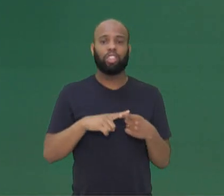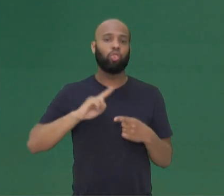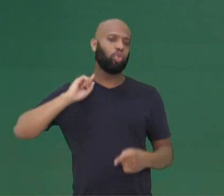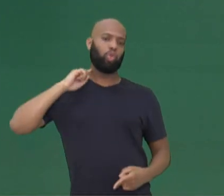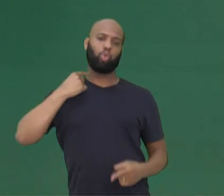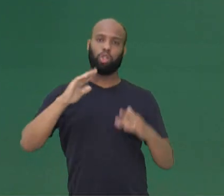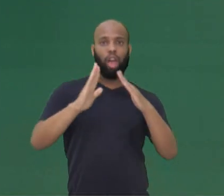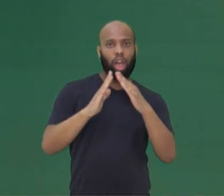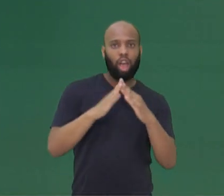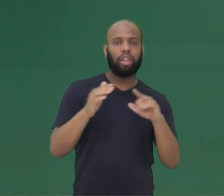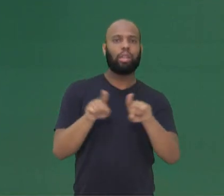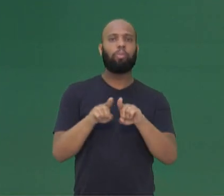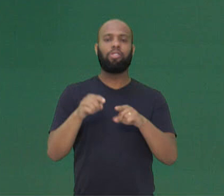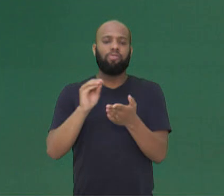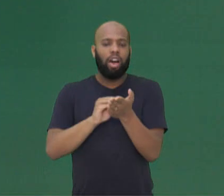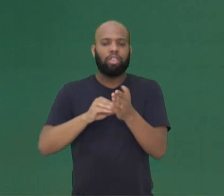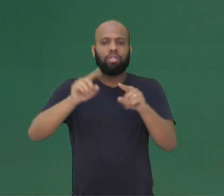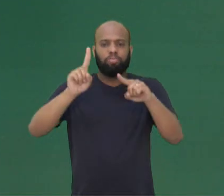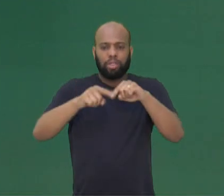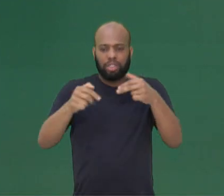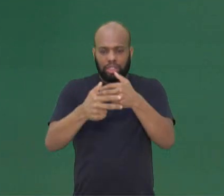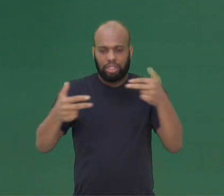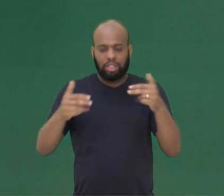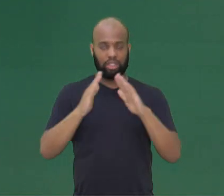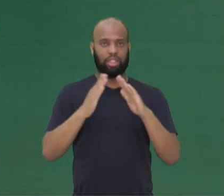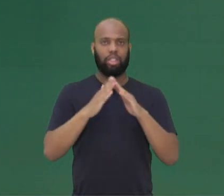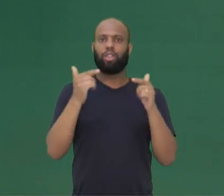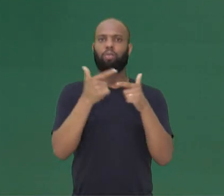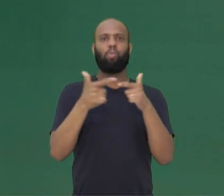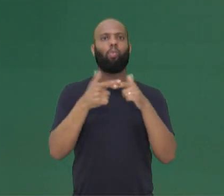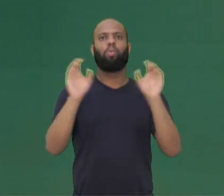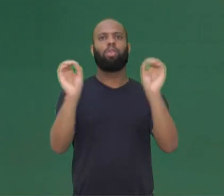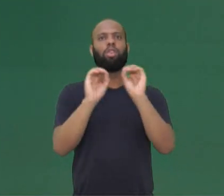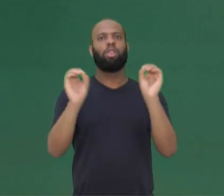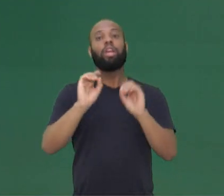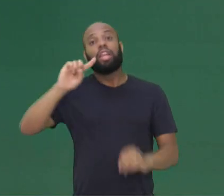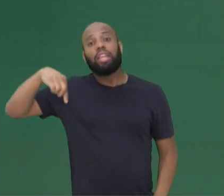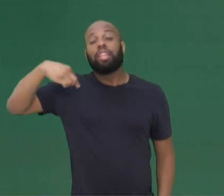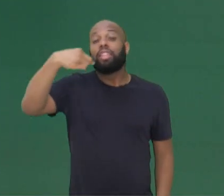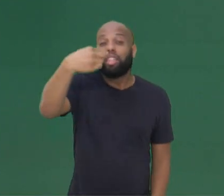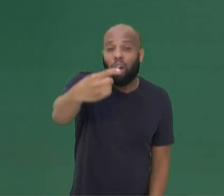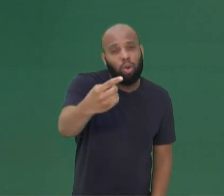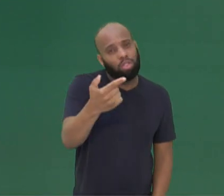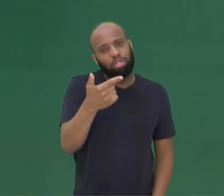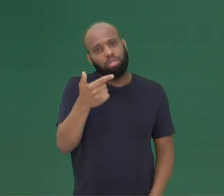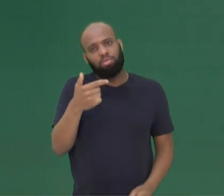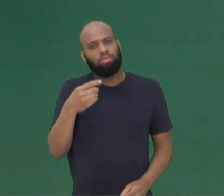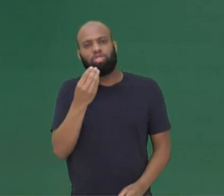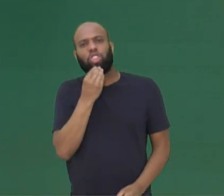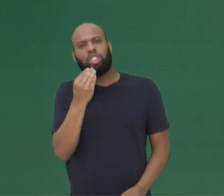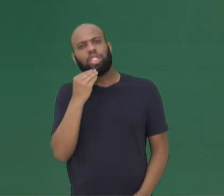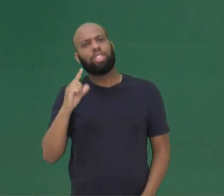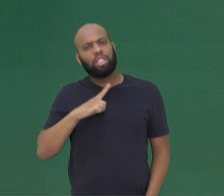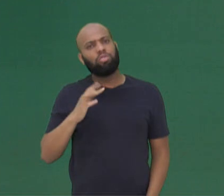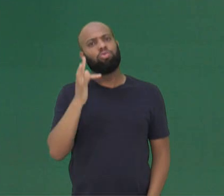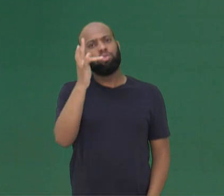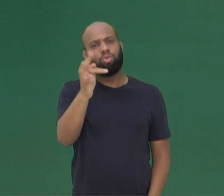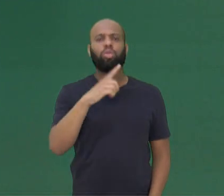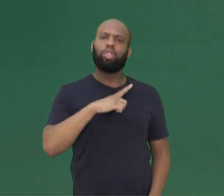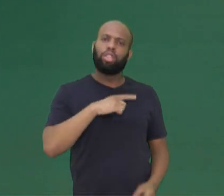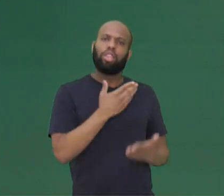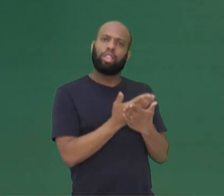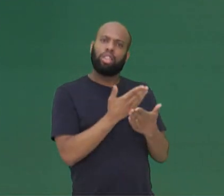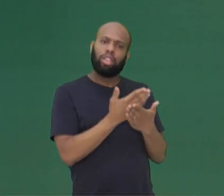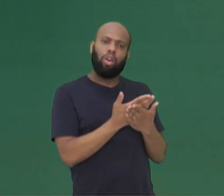suja, porque não tem os materiais em casa, não tem problema. Uma outra oportunidade você pode fazer. Essa aula está gravada, você